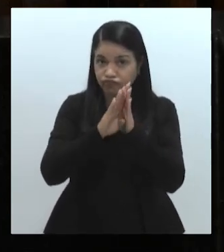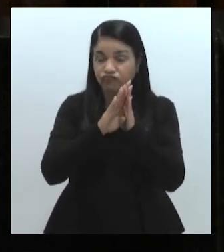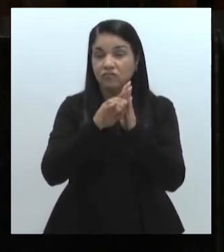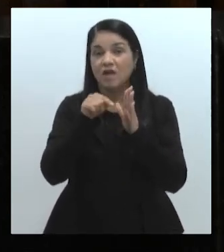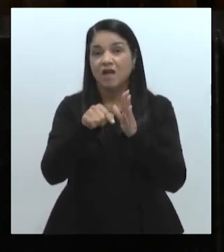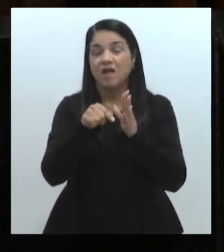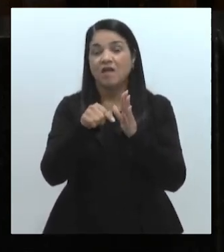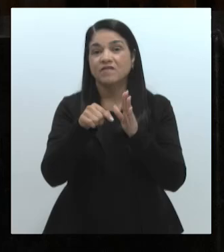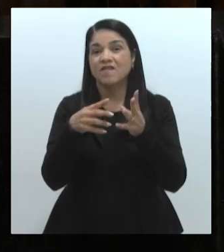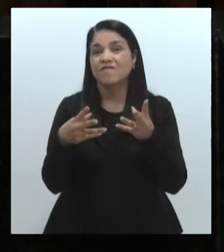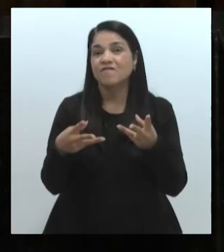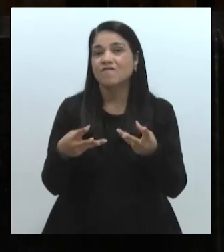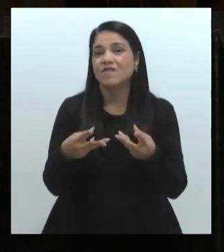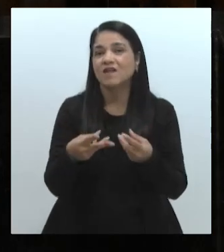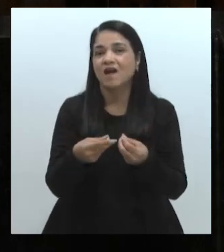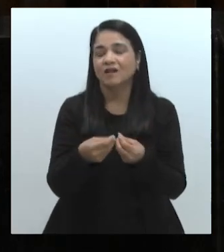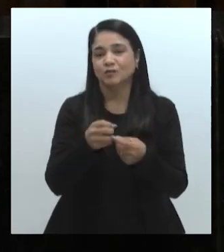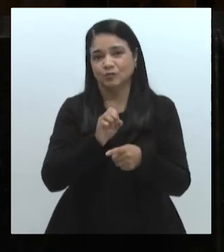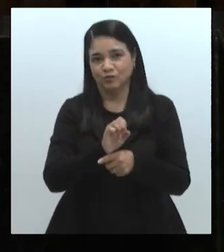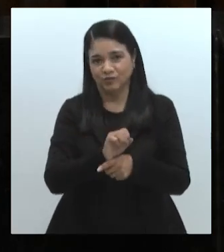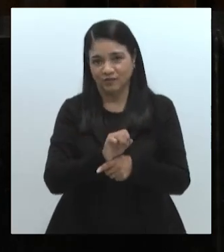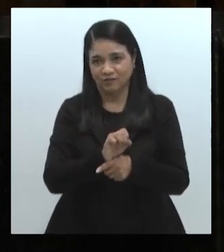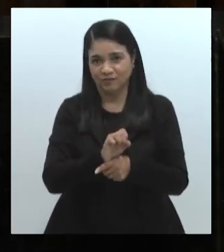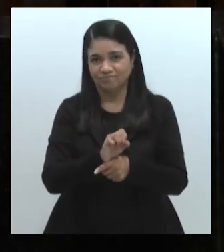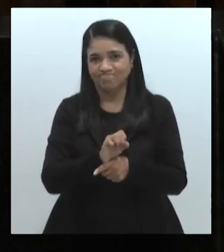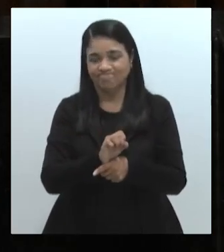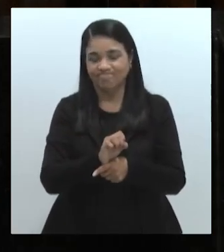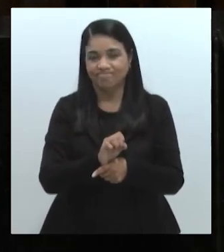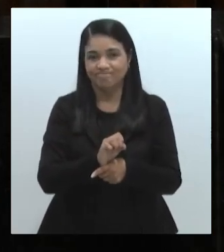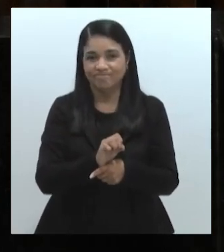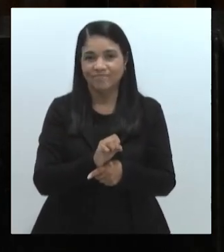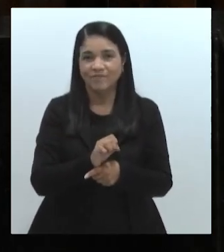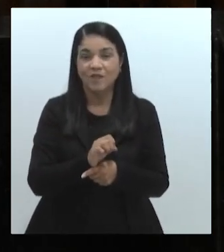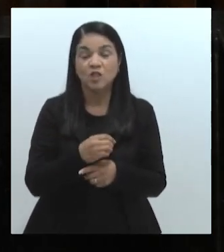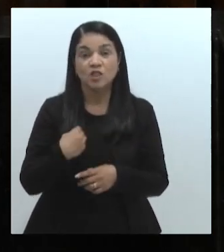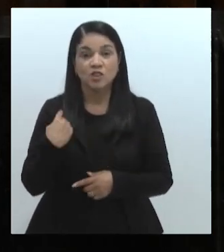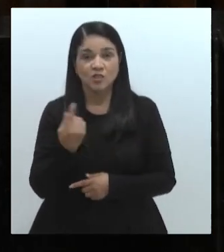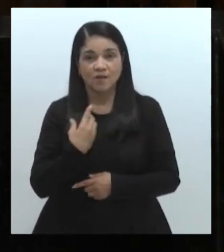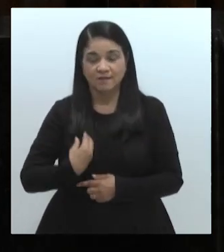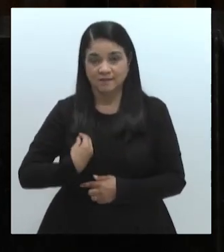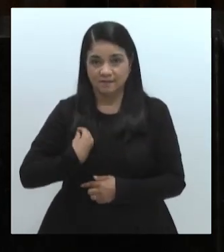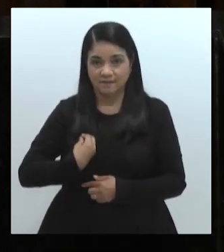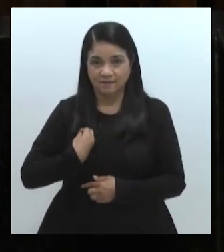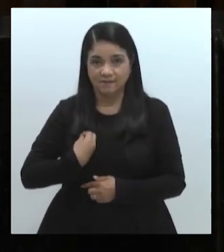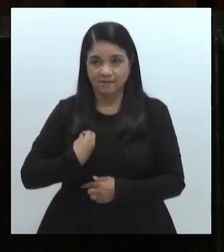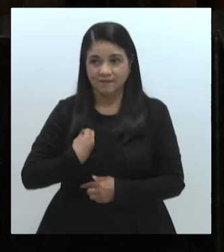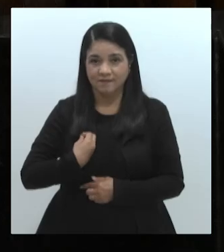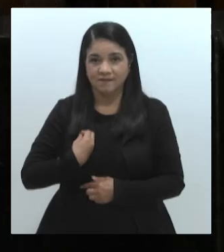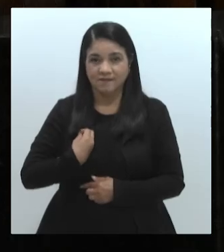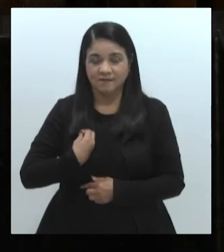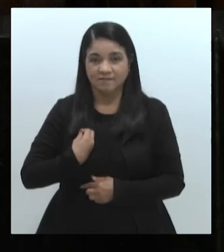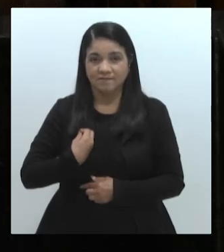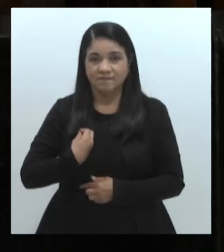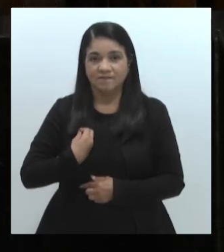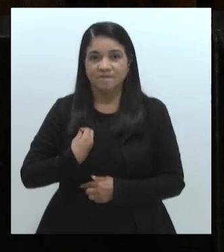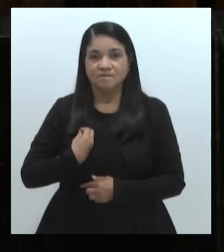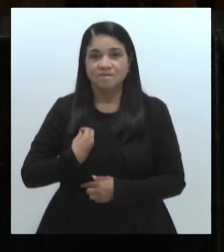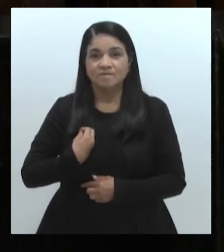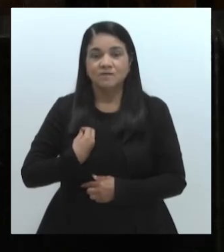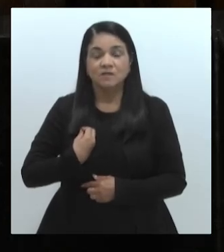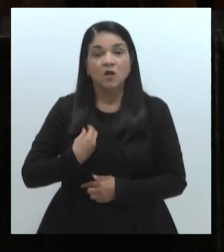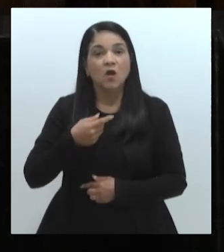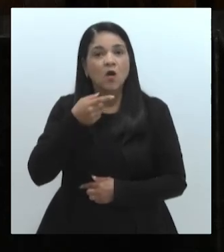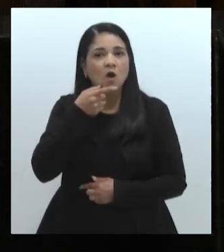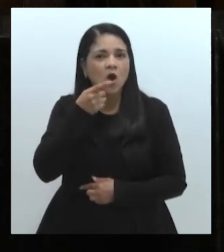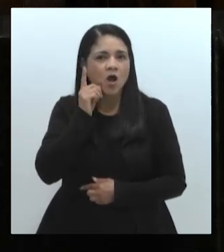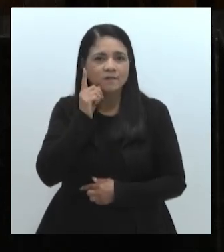é a inequação que nós estamos vivendo. E não estamos vivendo isso desde